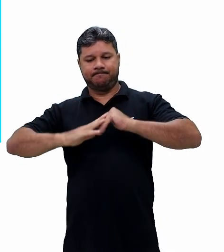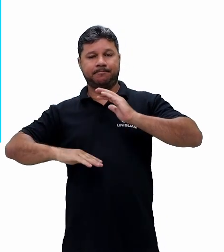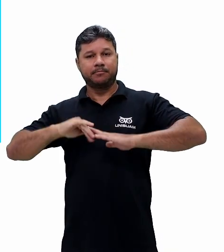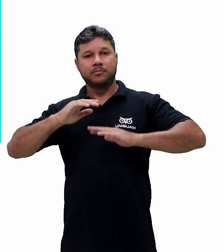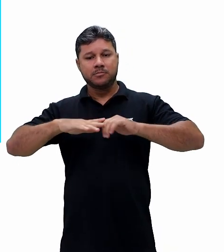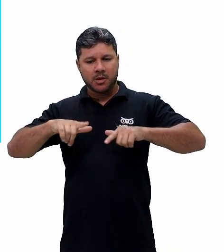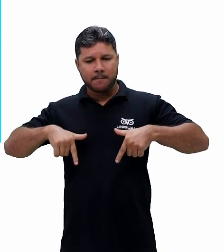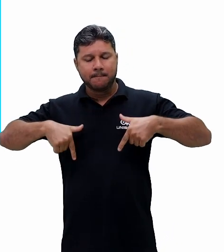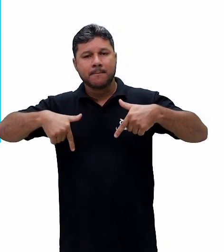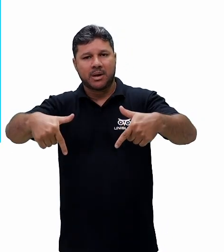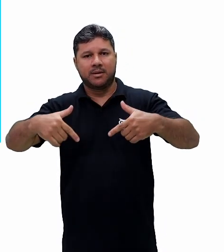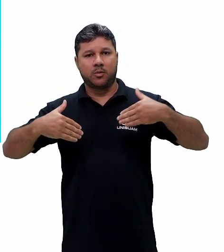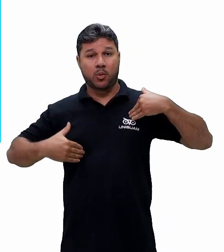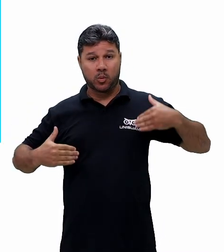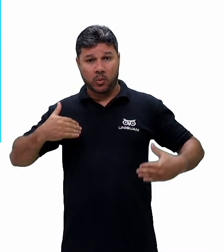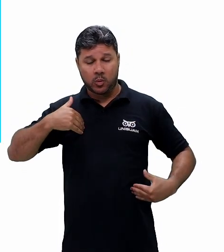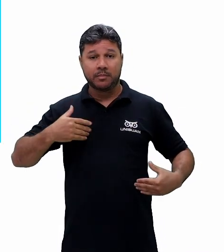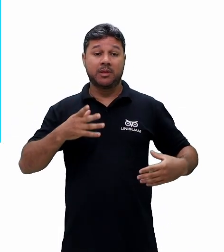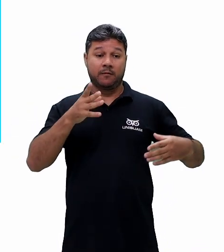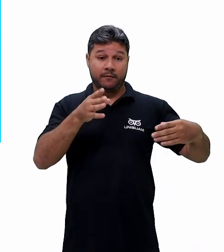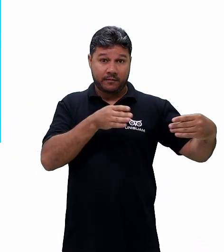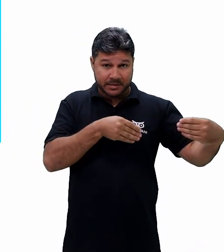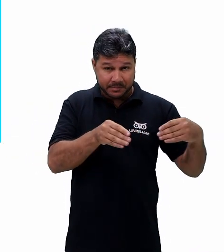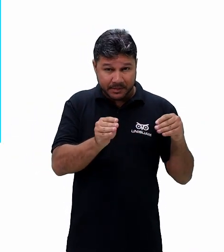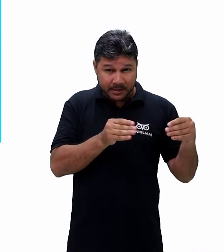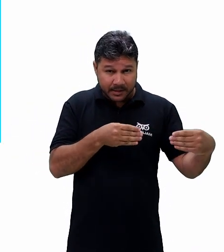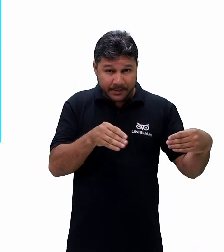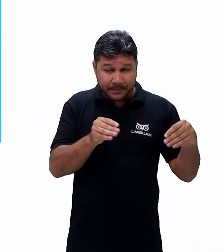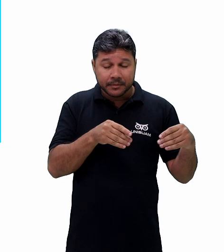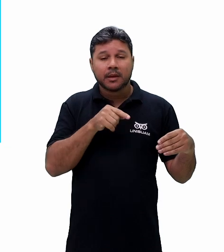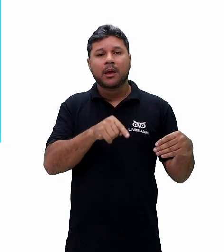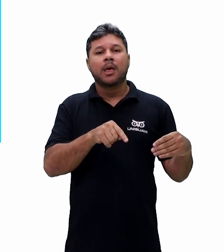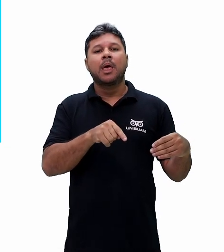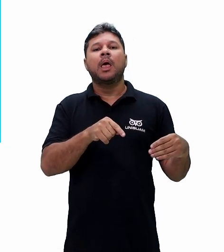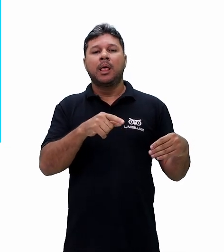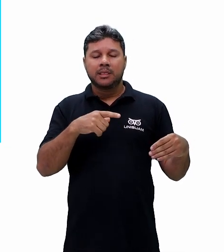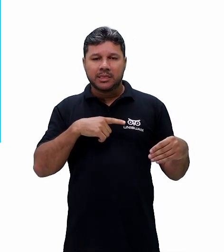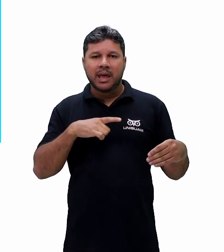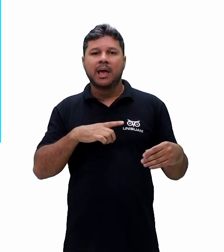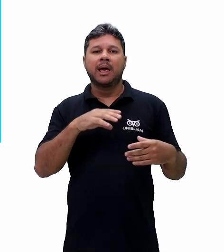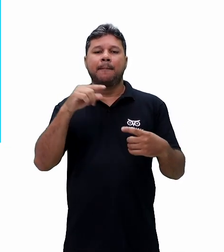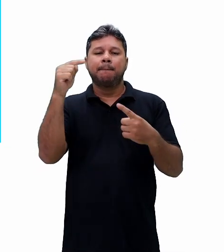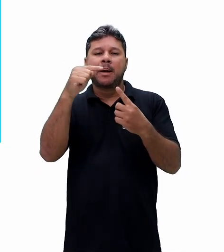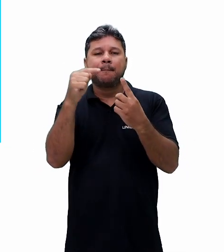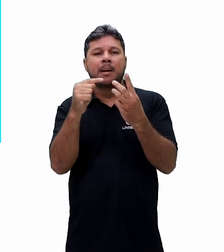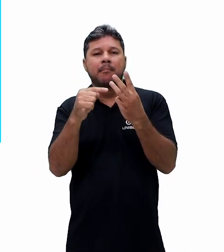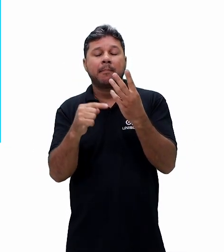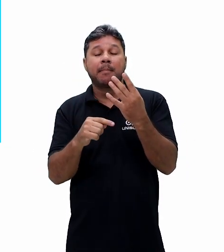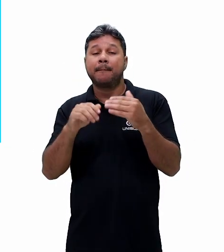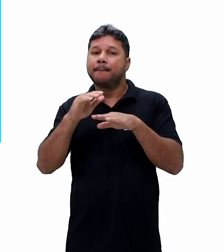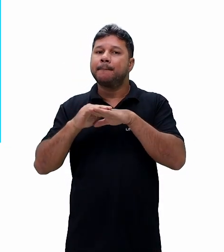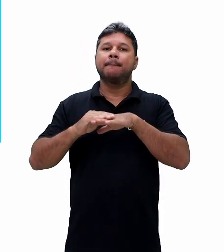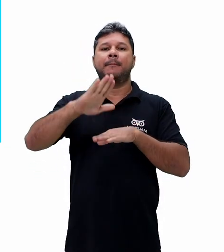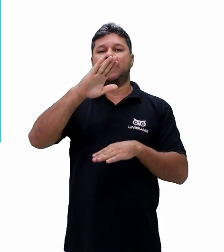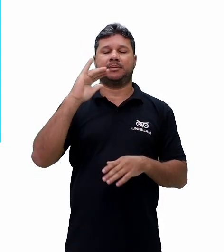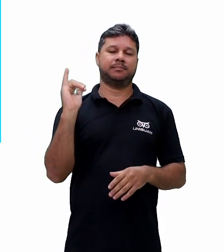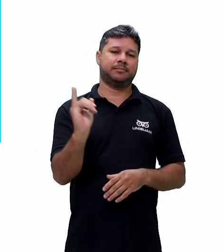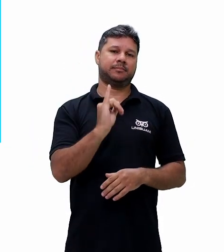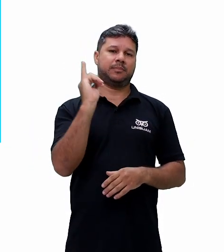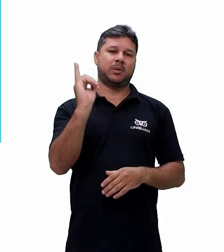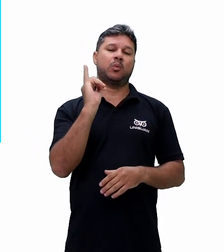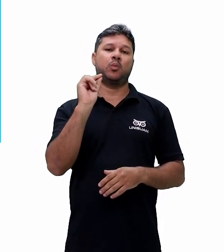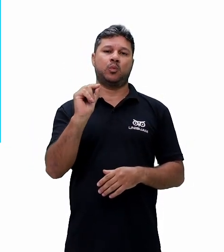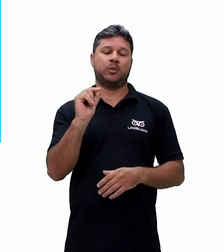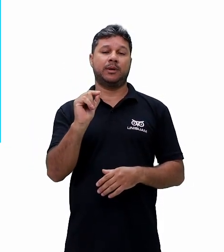física. Então, a flexibilidade é uma das valências físicas mais